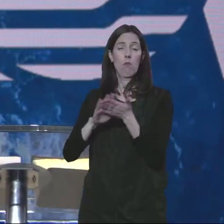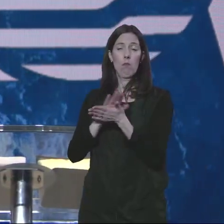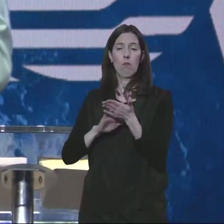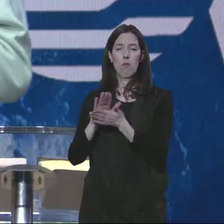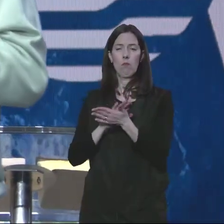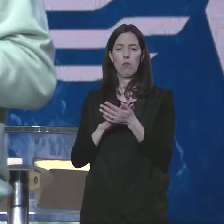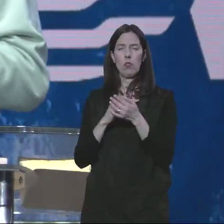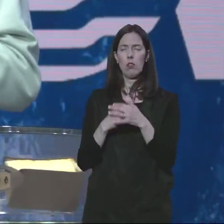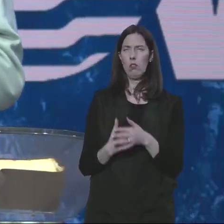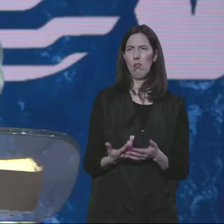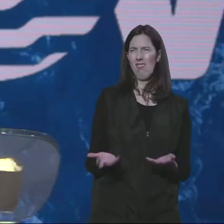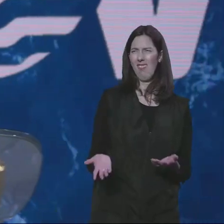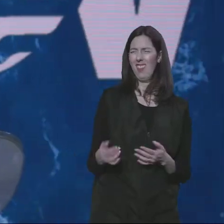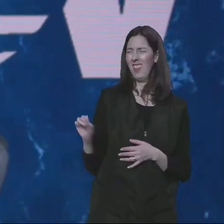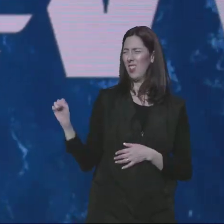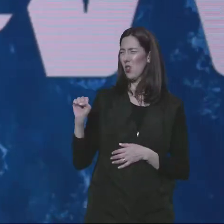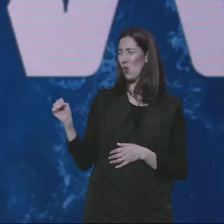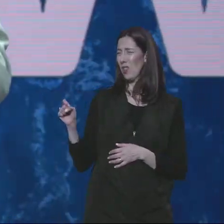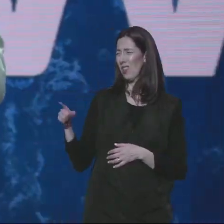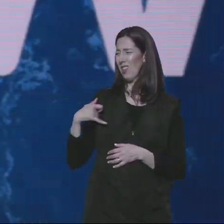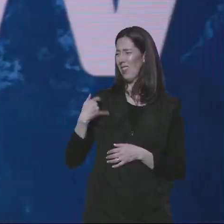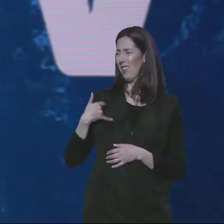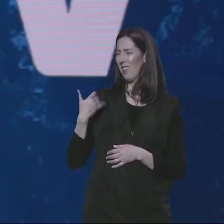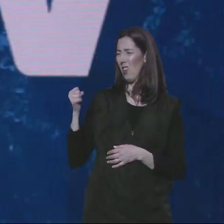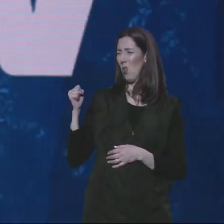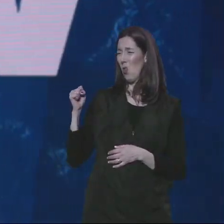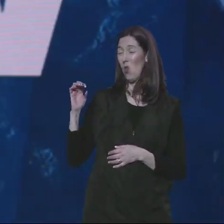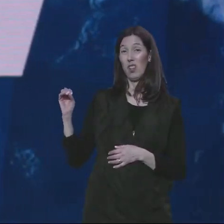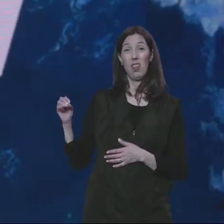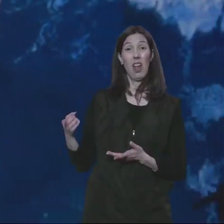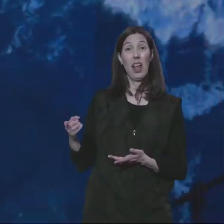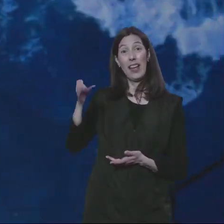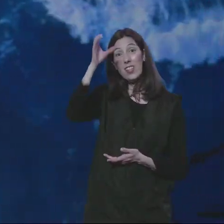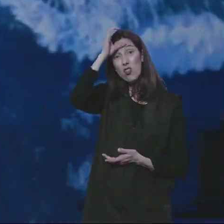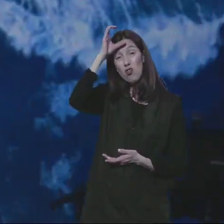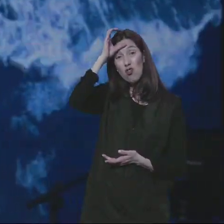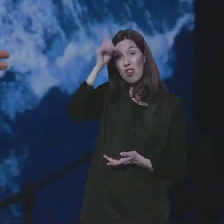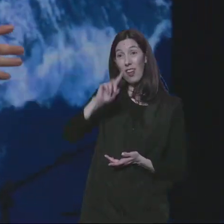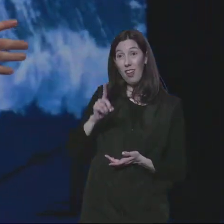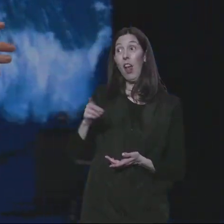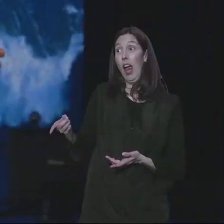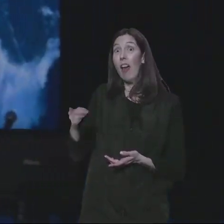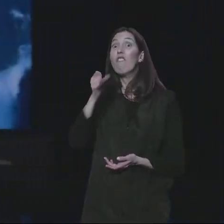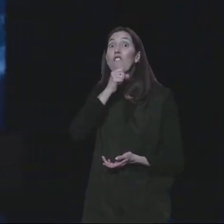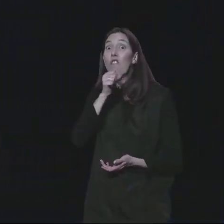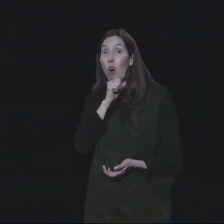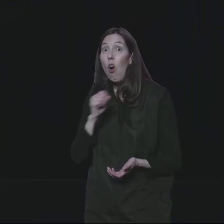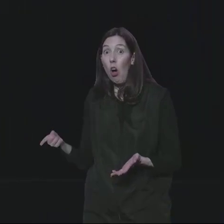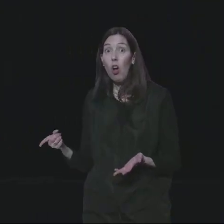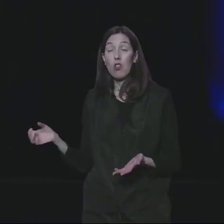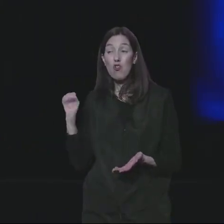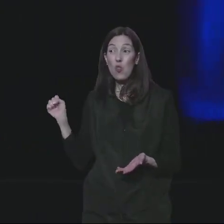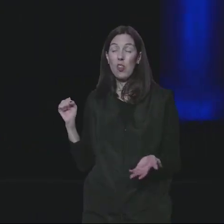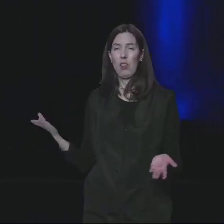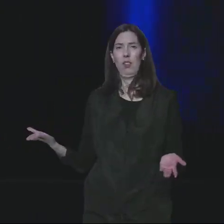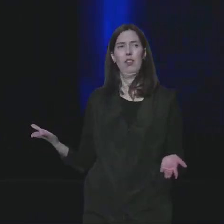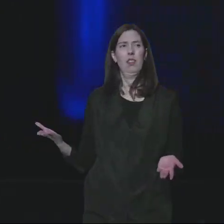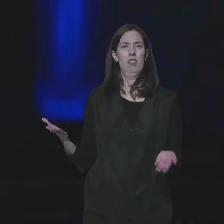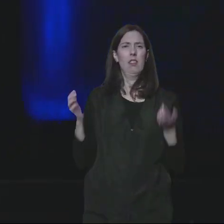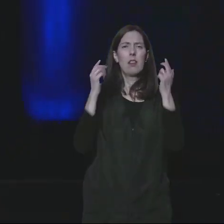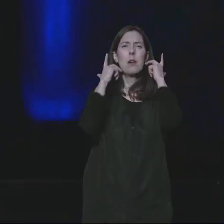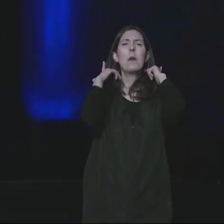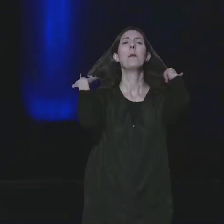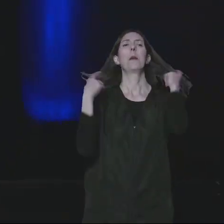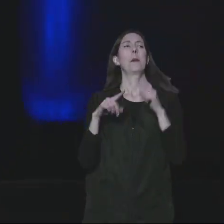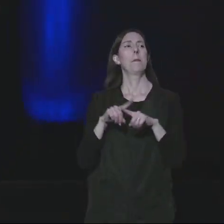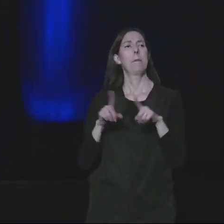E aí você pode pensar: pô, solteira com 80 anos, essa não ficou nem para titia, é tia avó, né? Mas ela focou